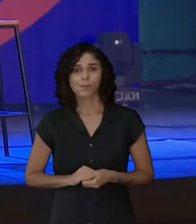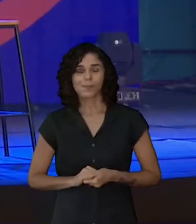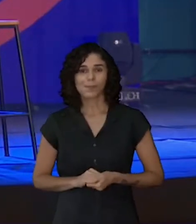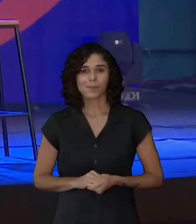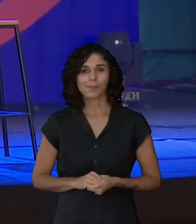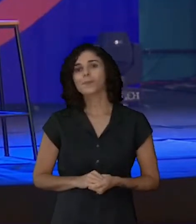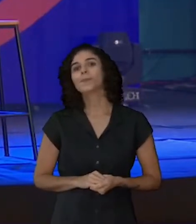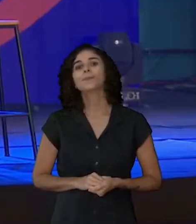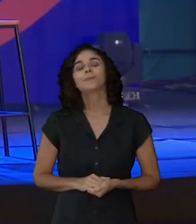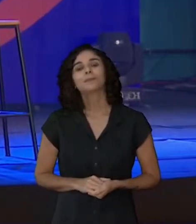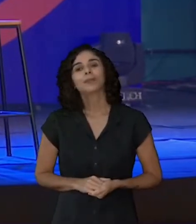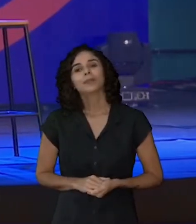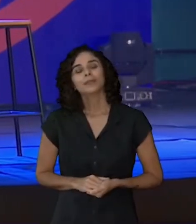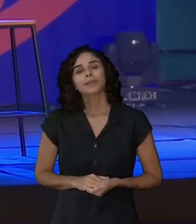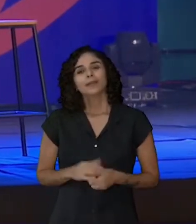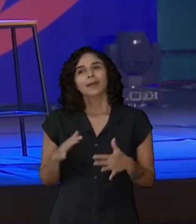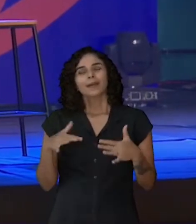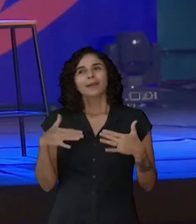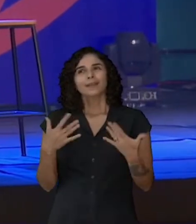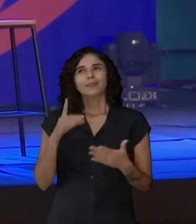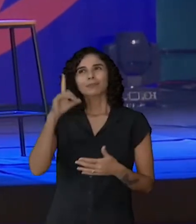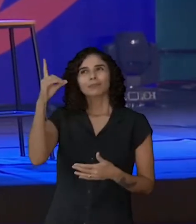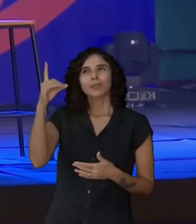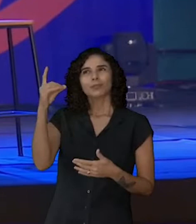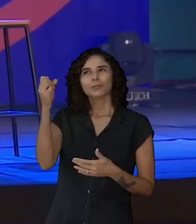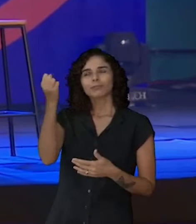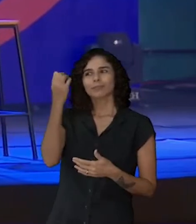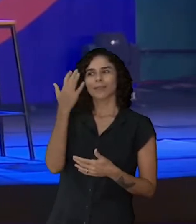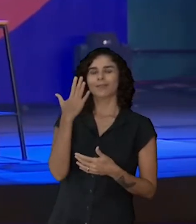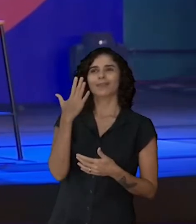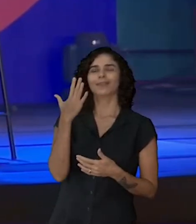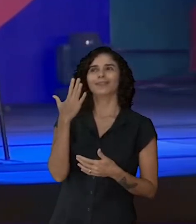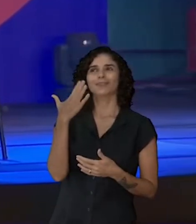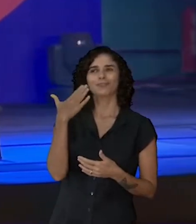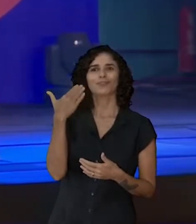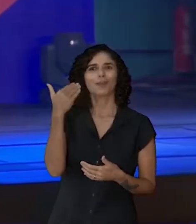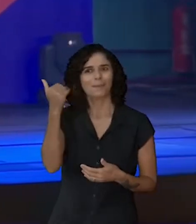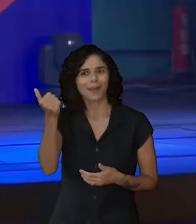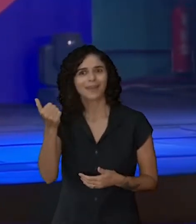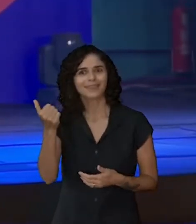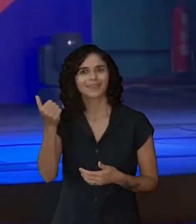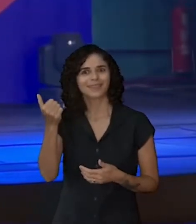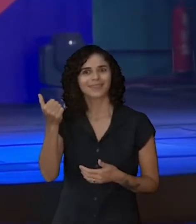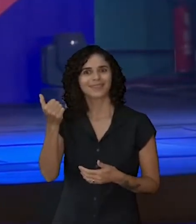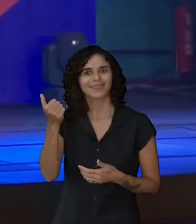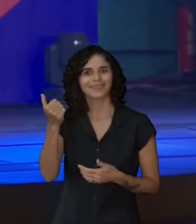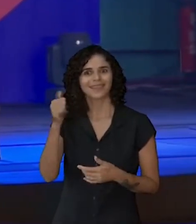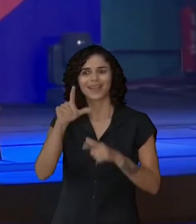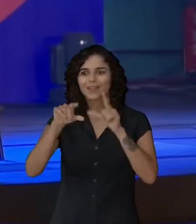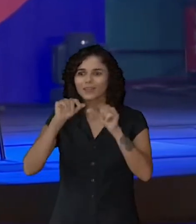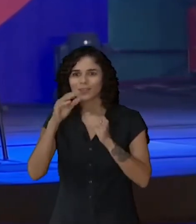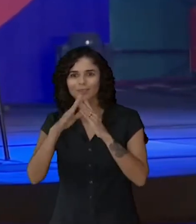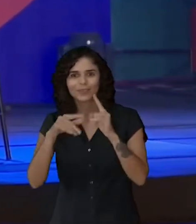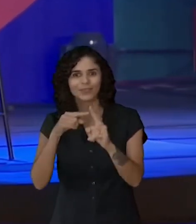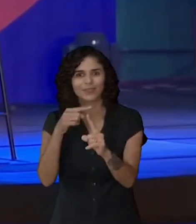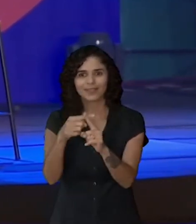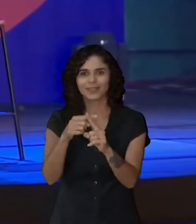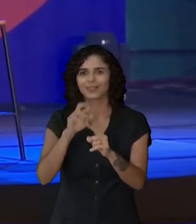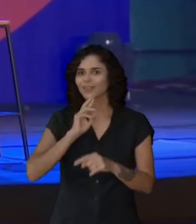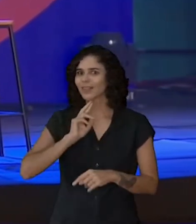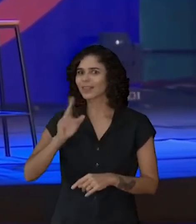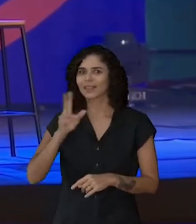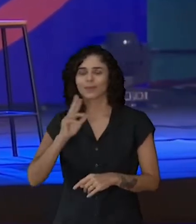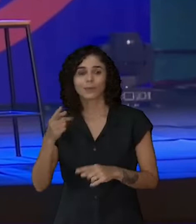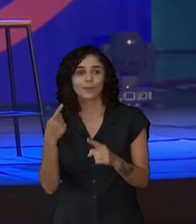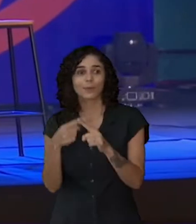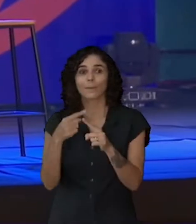E essa foi a compreensão que Deus me deu. O chamado e a escolha dessa igreja não é